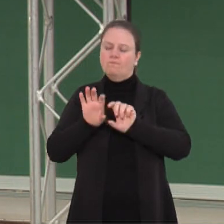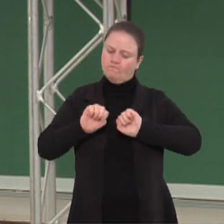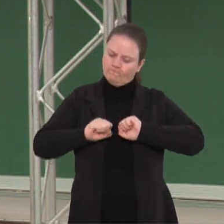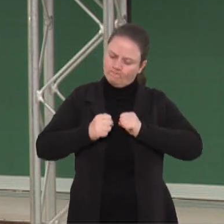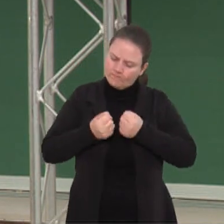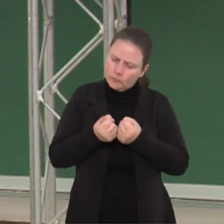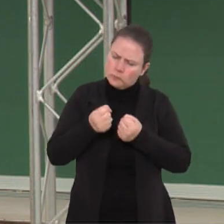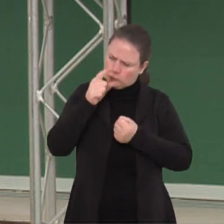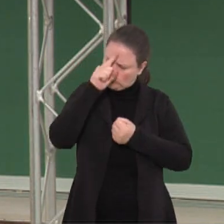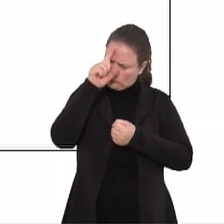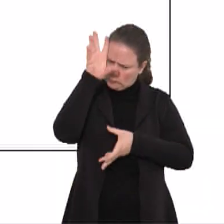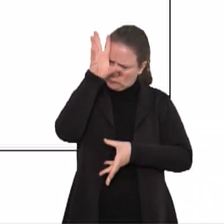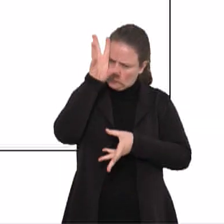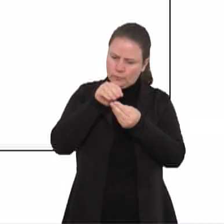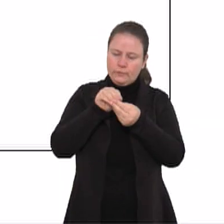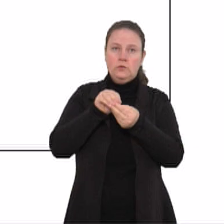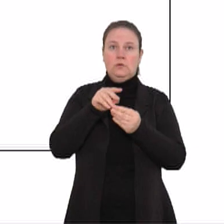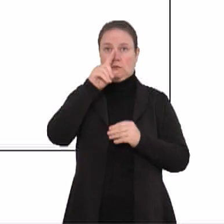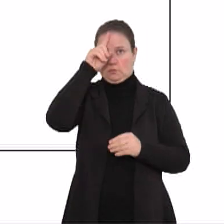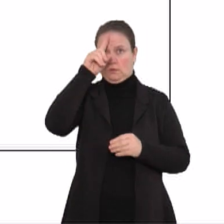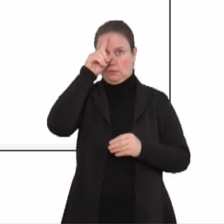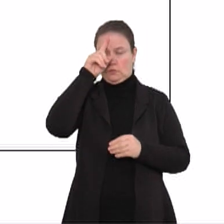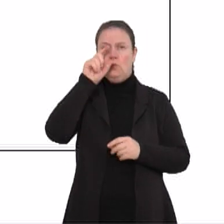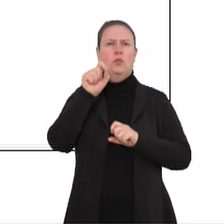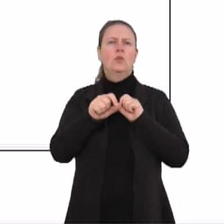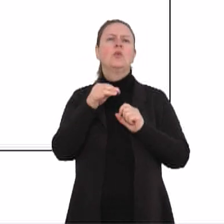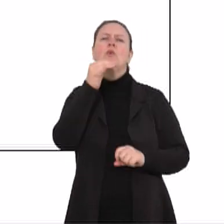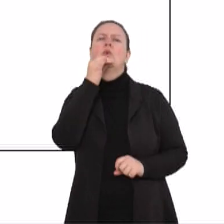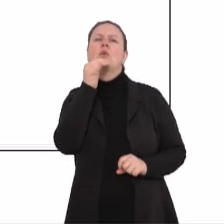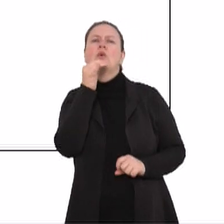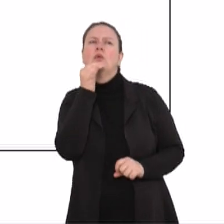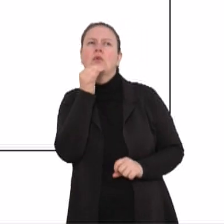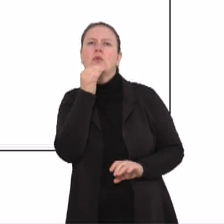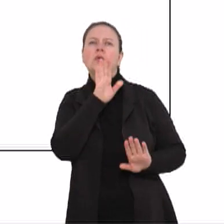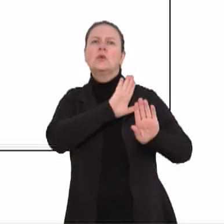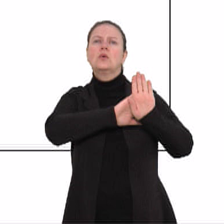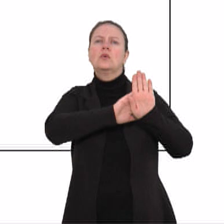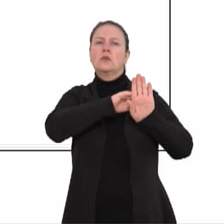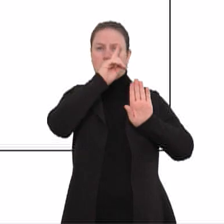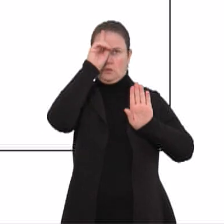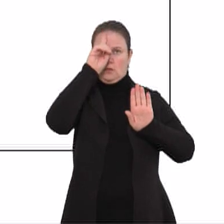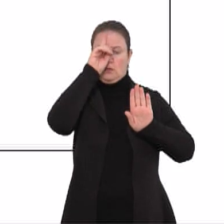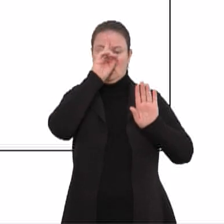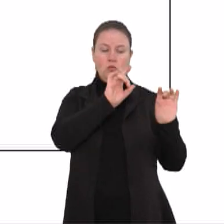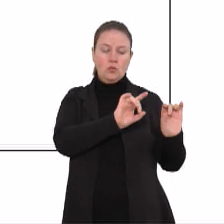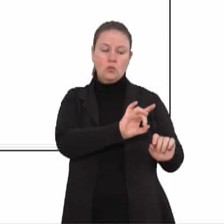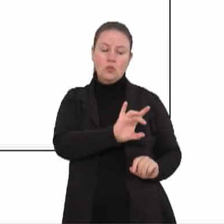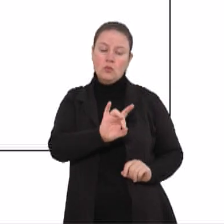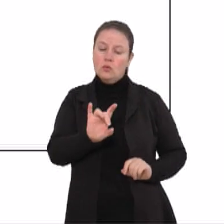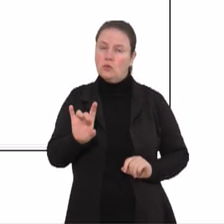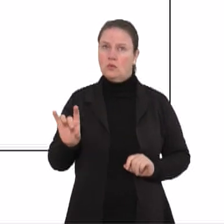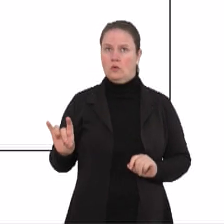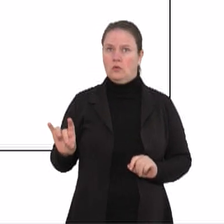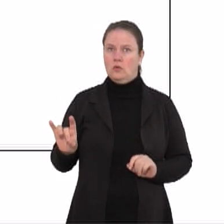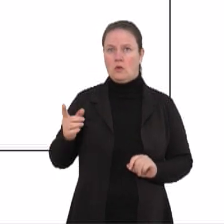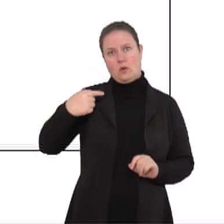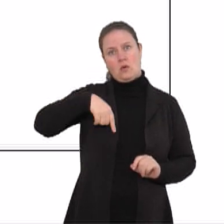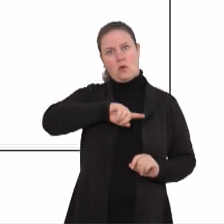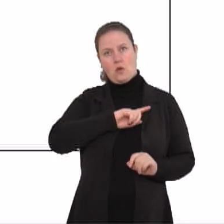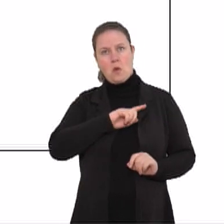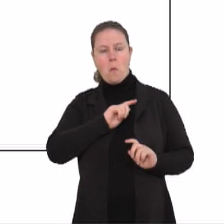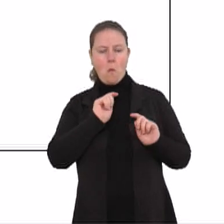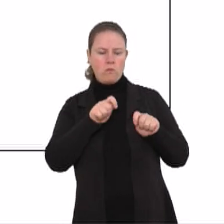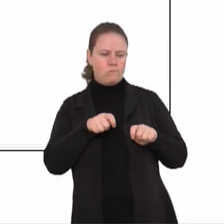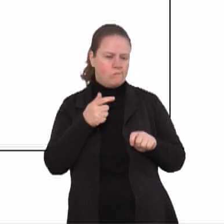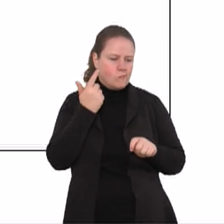ideia. É um exemplo de ideologia no cotidiano. Para se dar bem na vida,